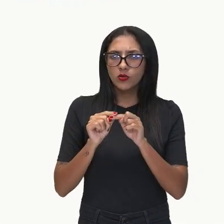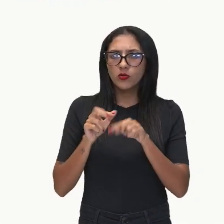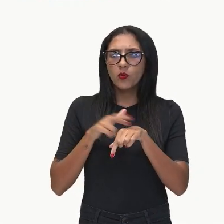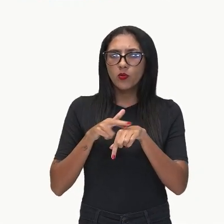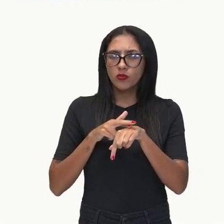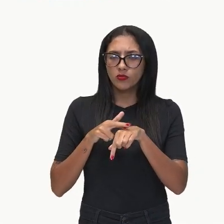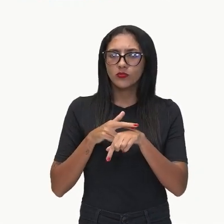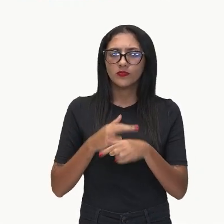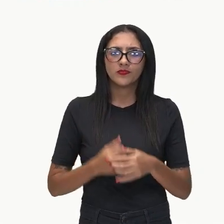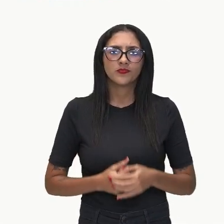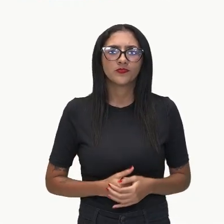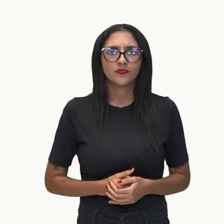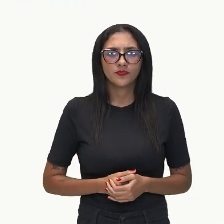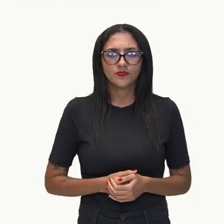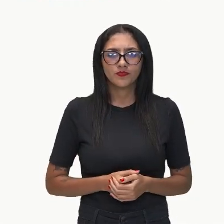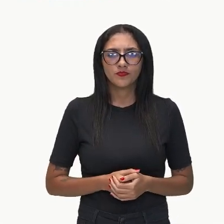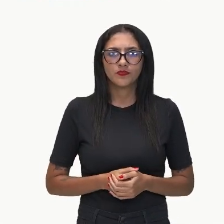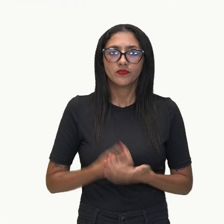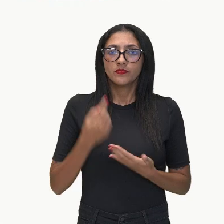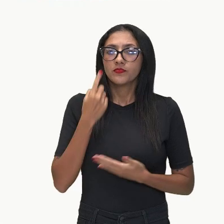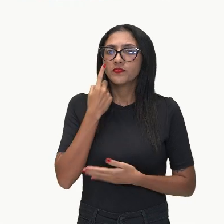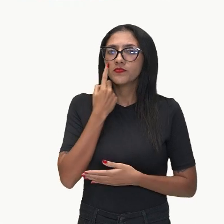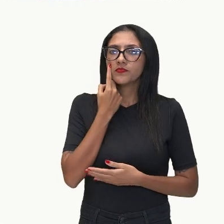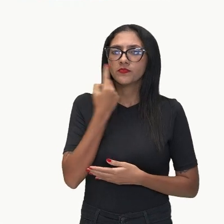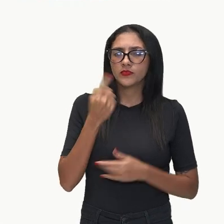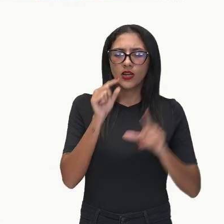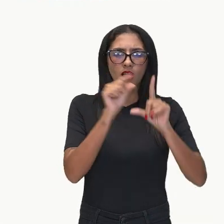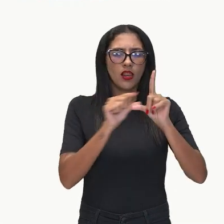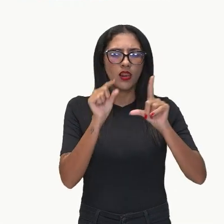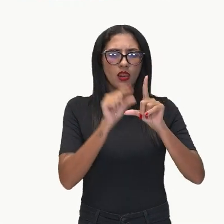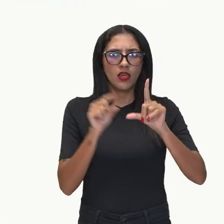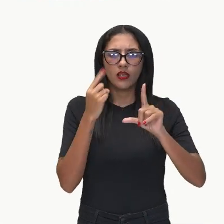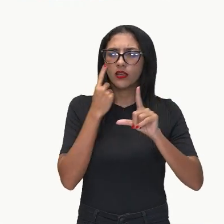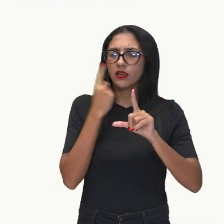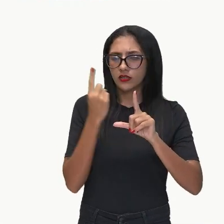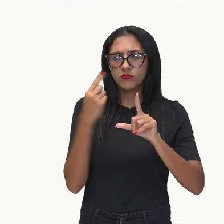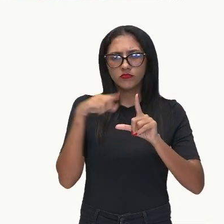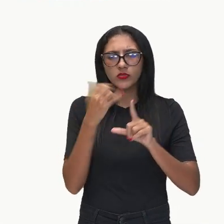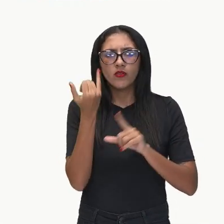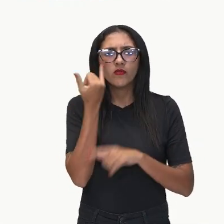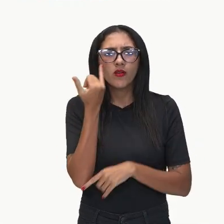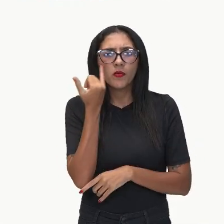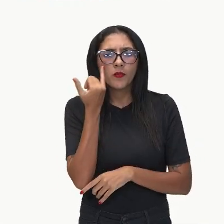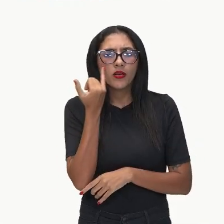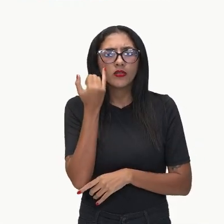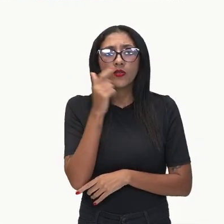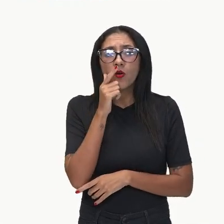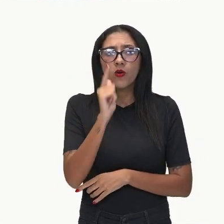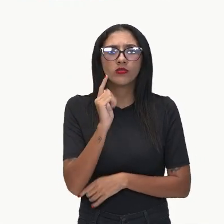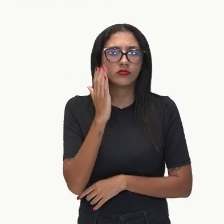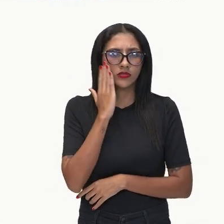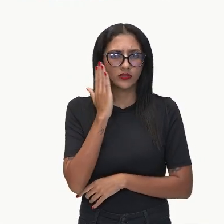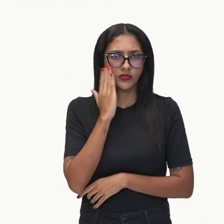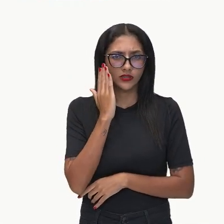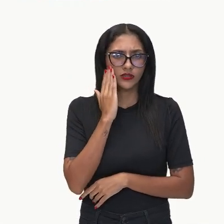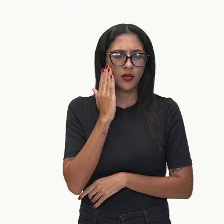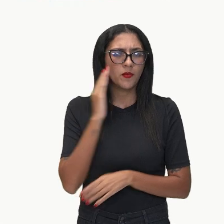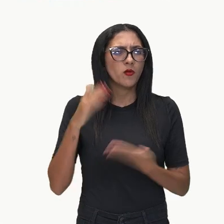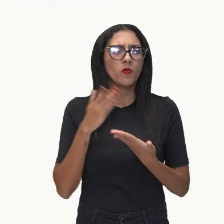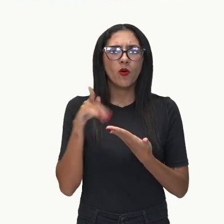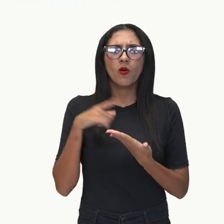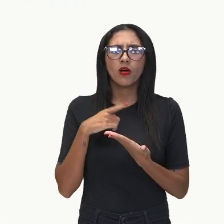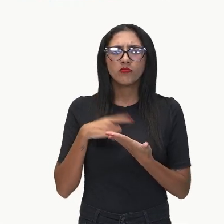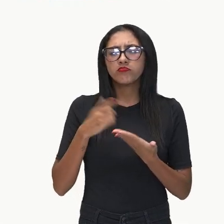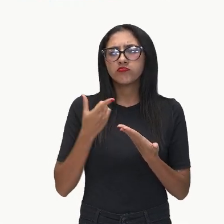isso? Então, de acordo aqui com a legenda, a gente consegue identificar exatamente qual era ali o cenário,